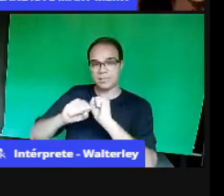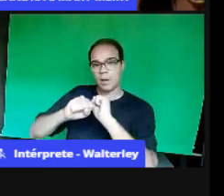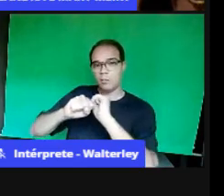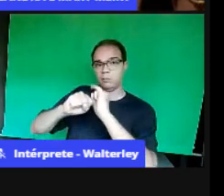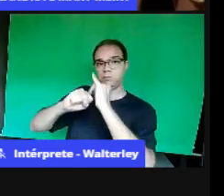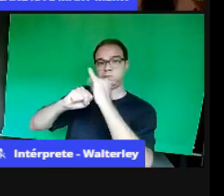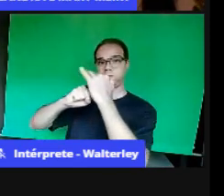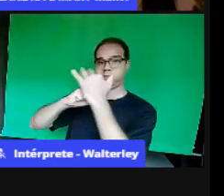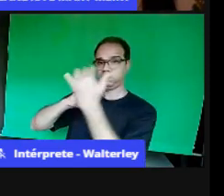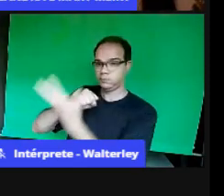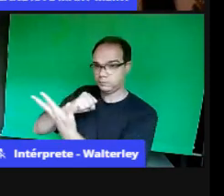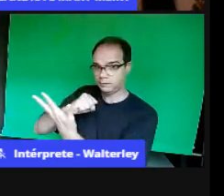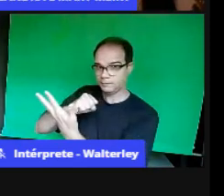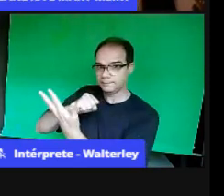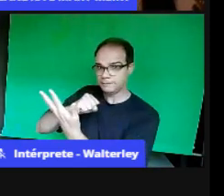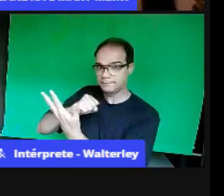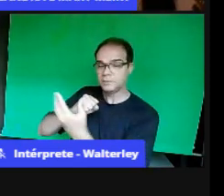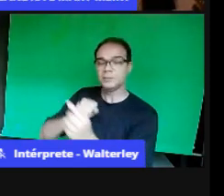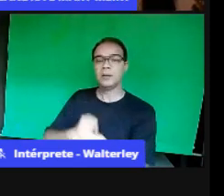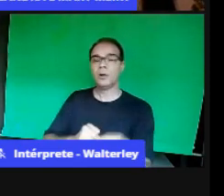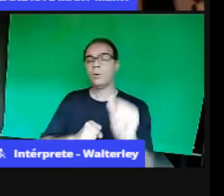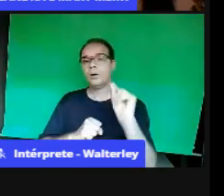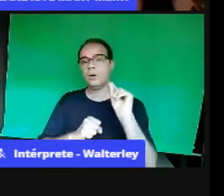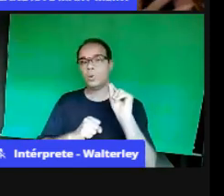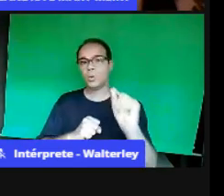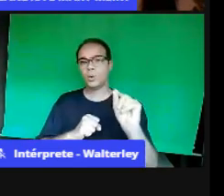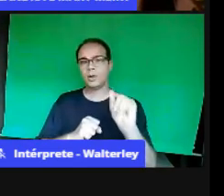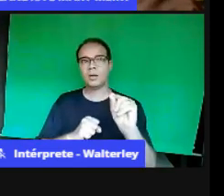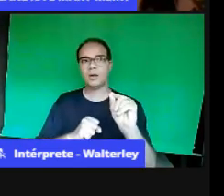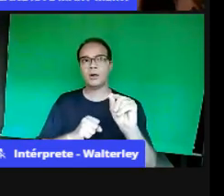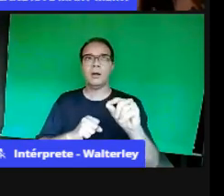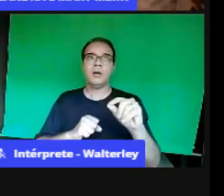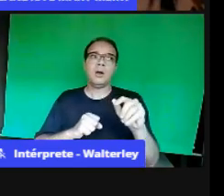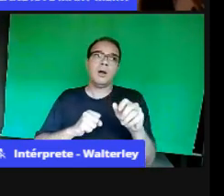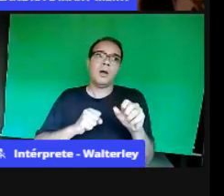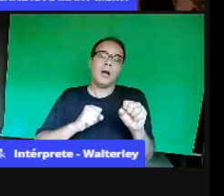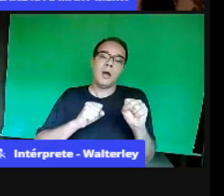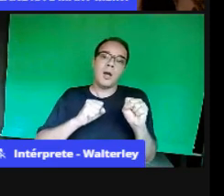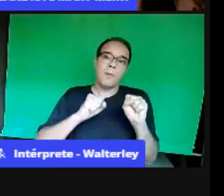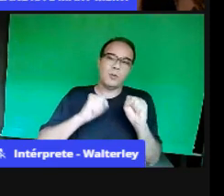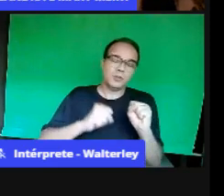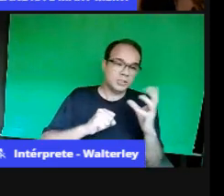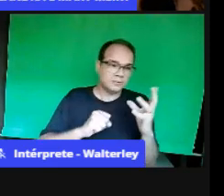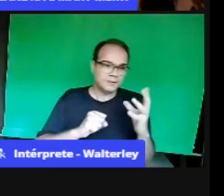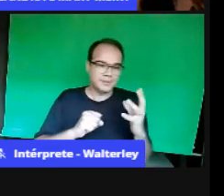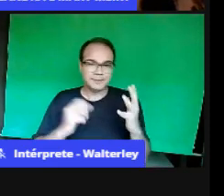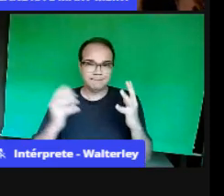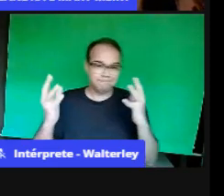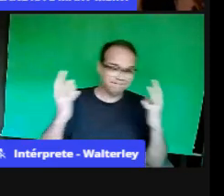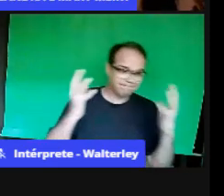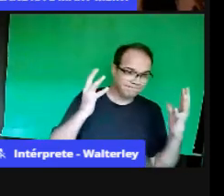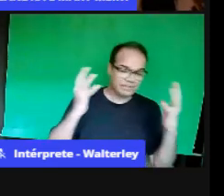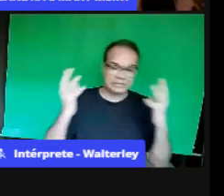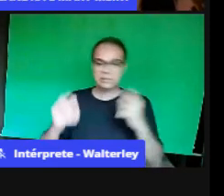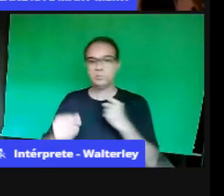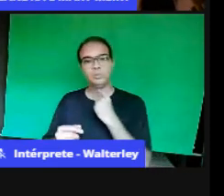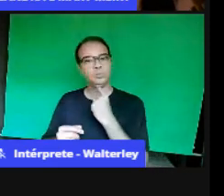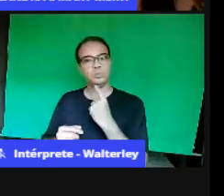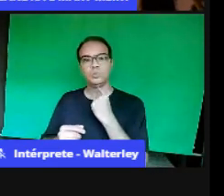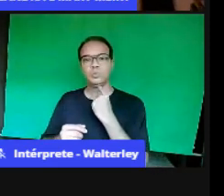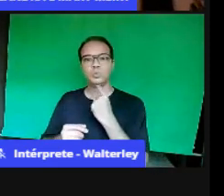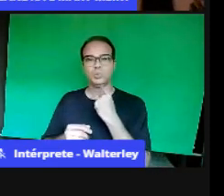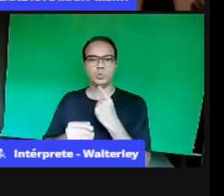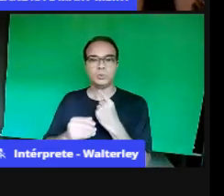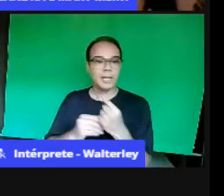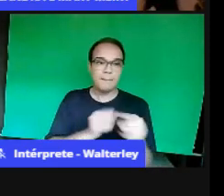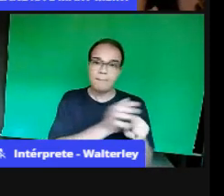abre uma sessão, porque você pode não ter aí tempo hábil nem local para realizar